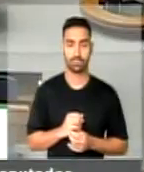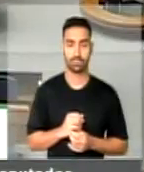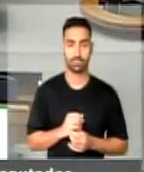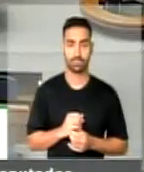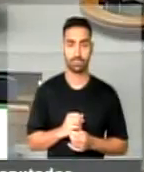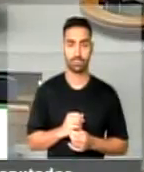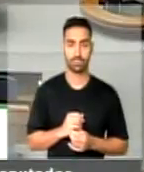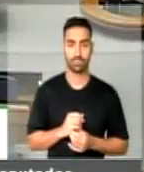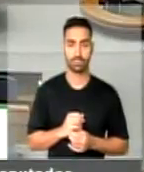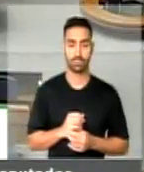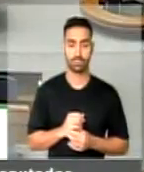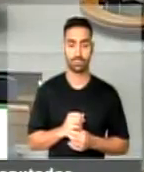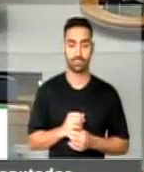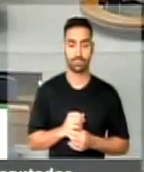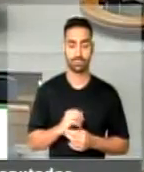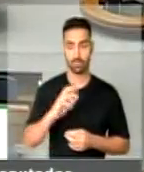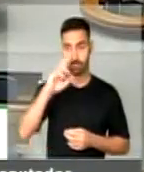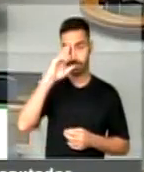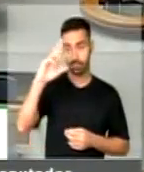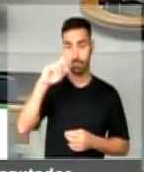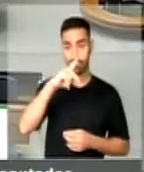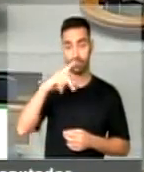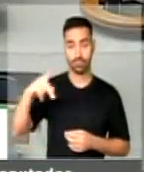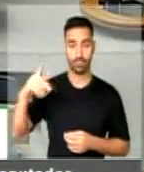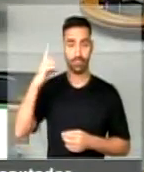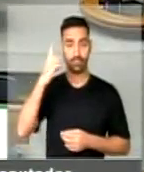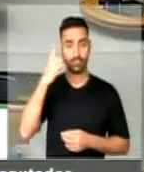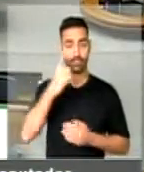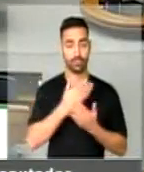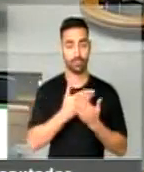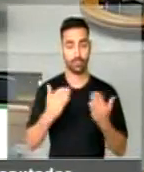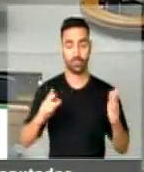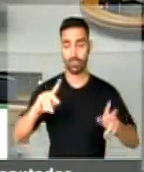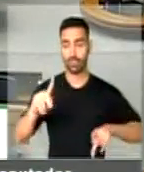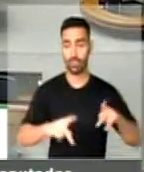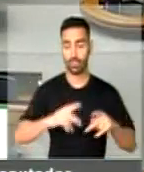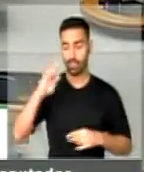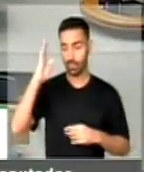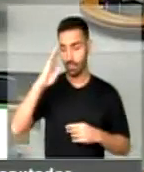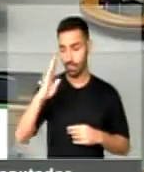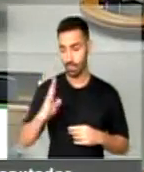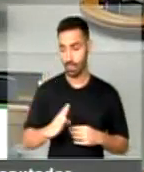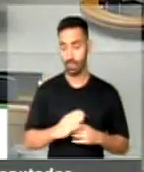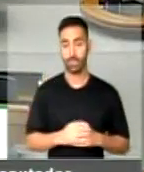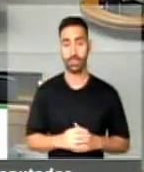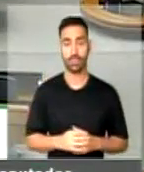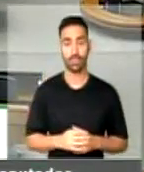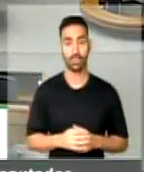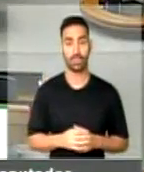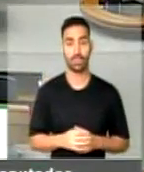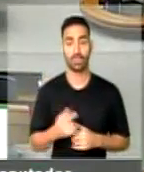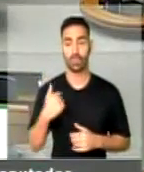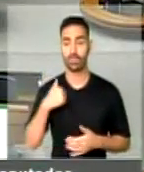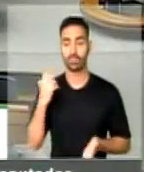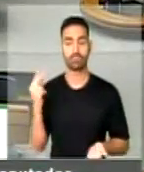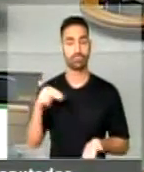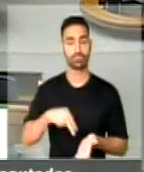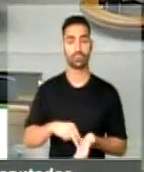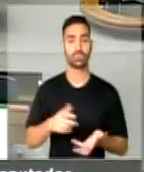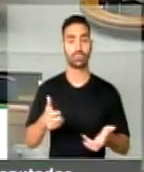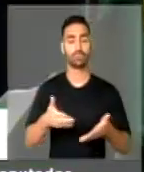Senhor presidente, colegas deputados, deputadas, estimado povo brasileiro, que me traz essa tribuna e